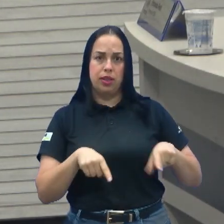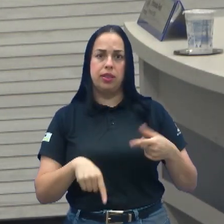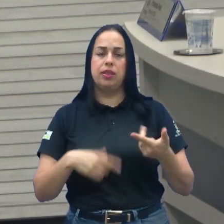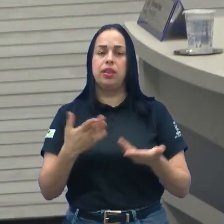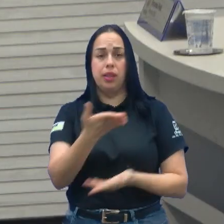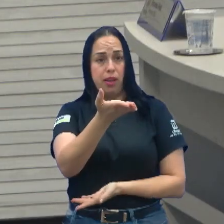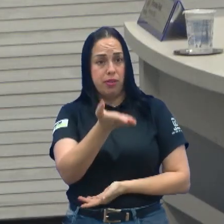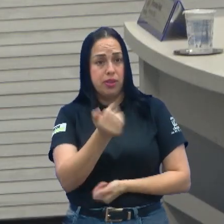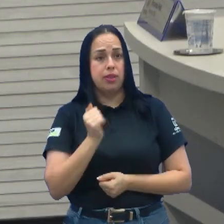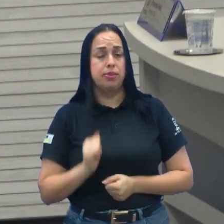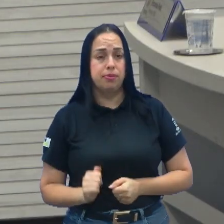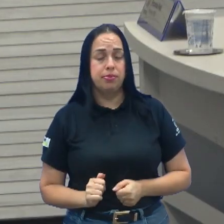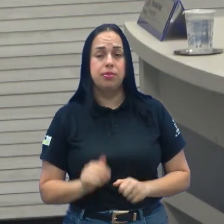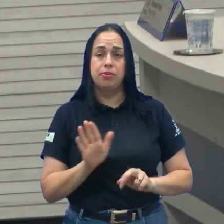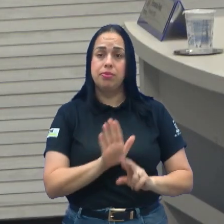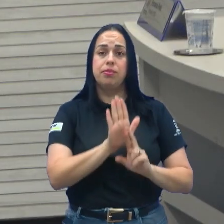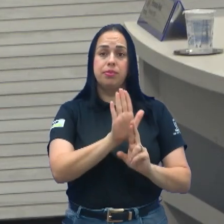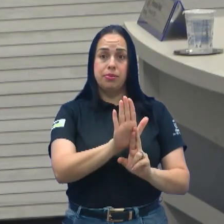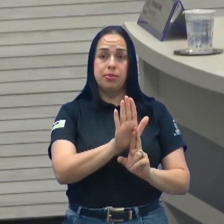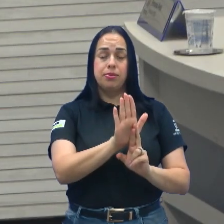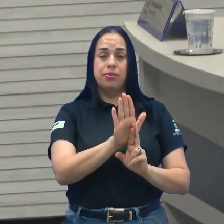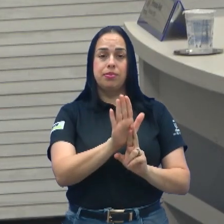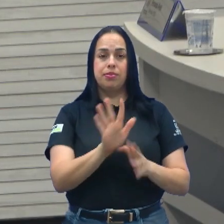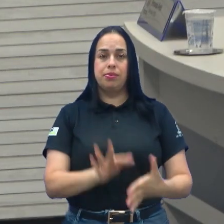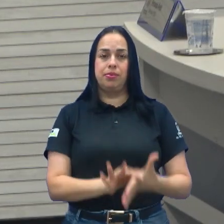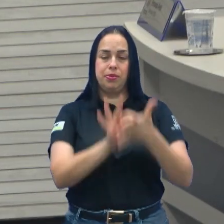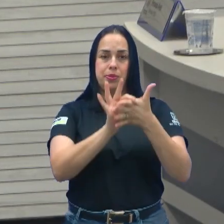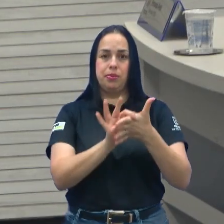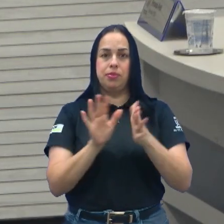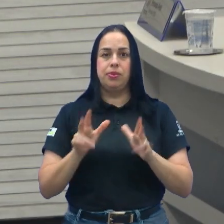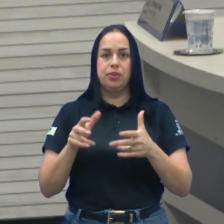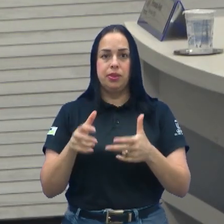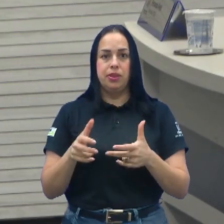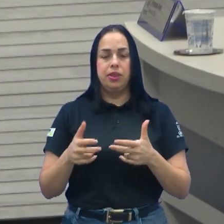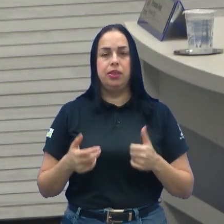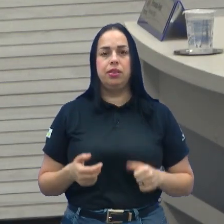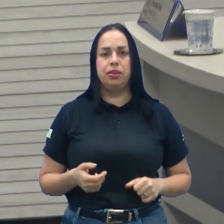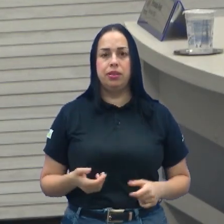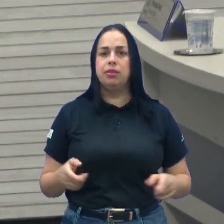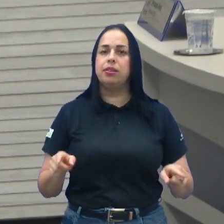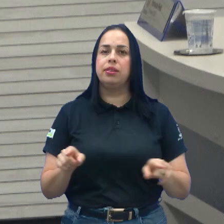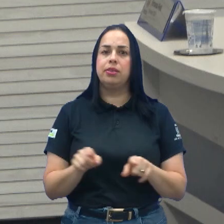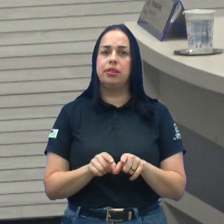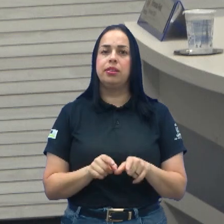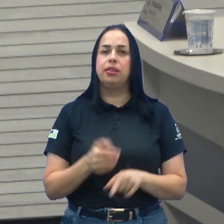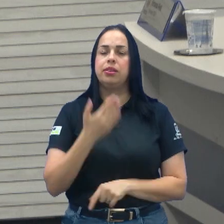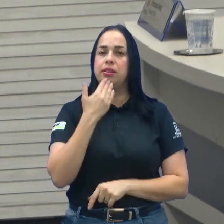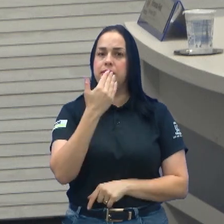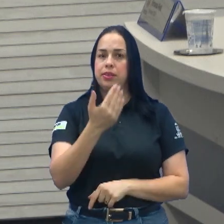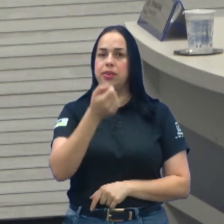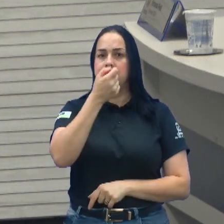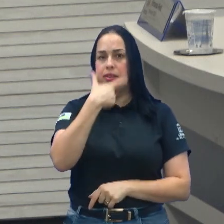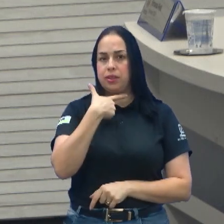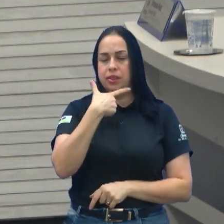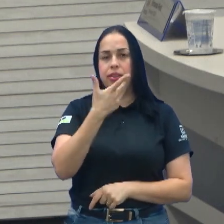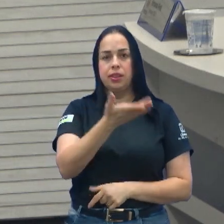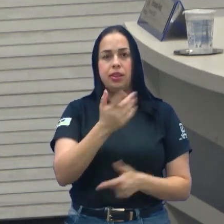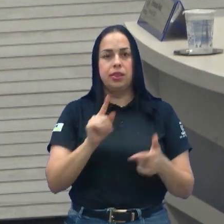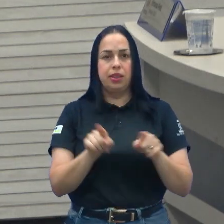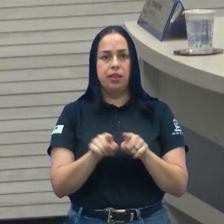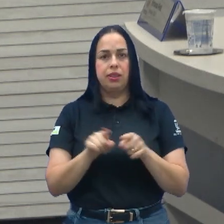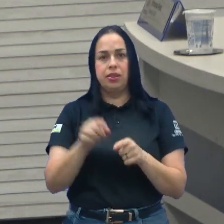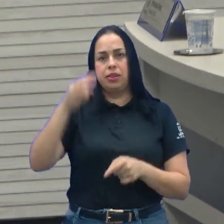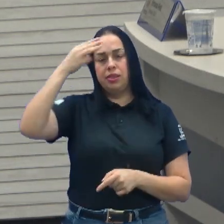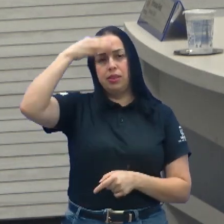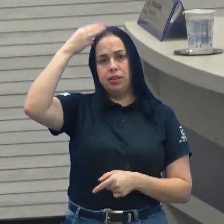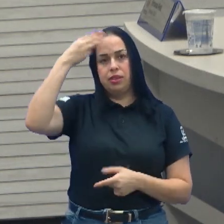vocês aqui que representam a liderança aqui do nosso parlamento. Tanto o vereador Roberto Oleve quanto o vereador Milton, que